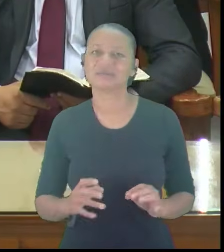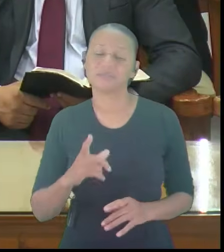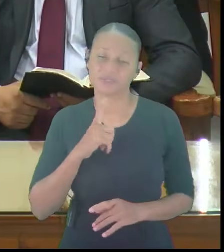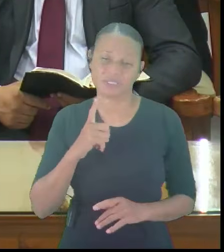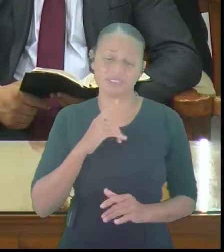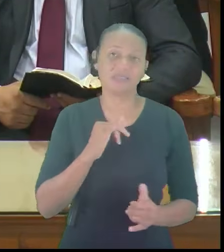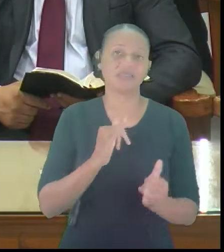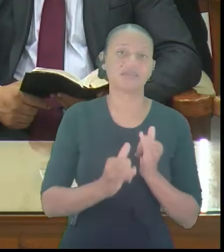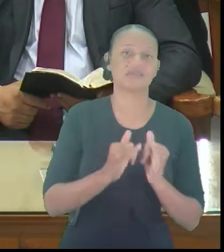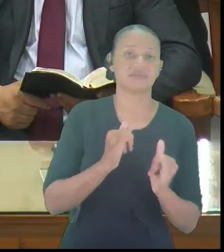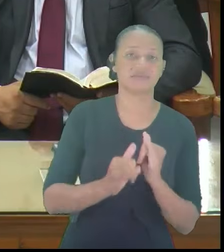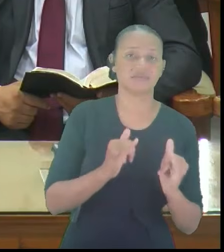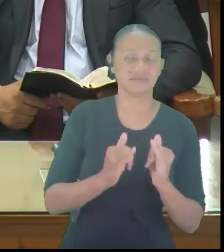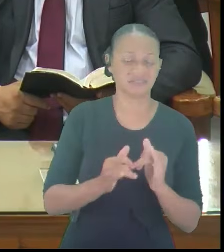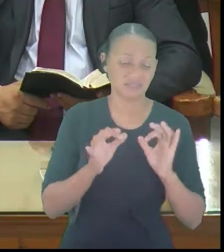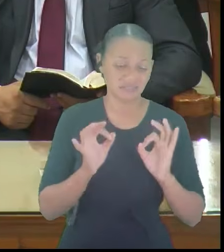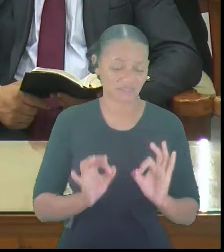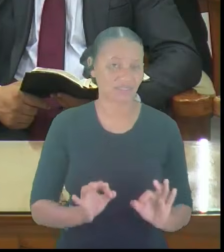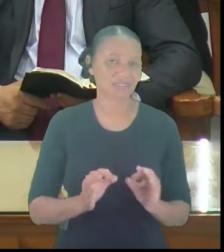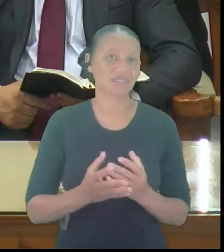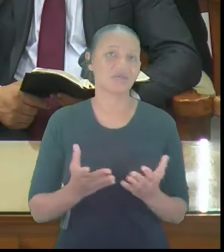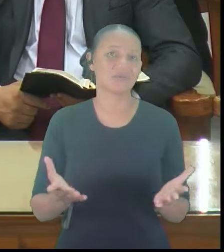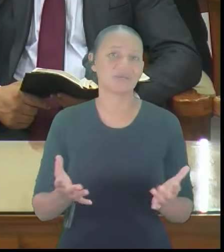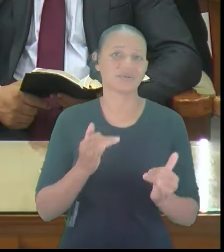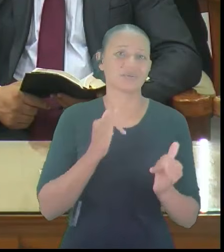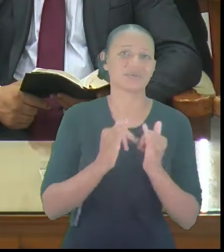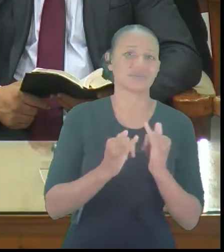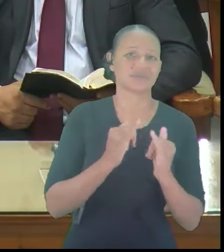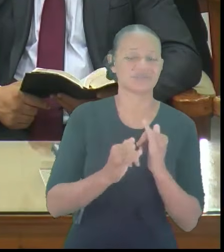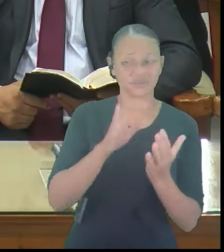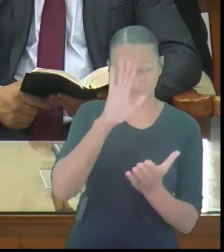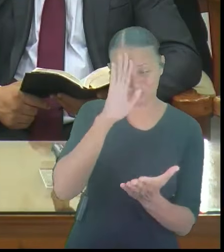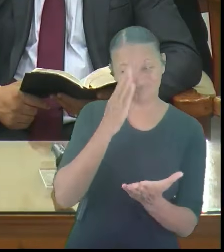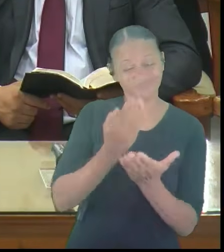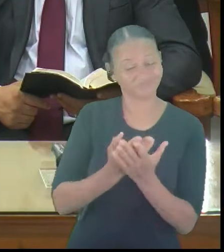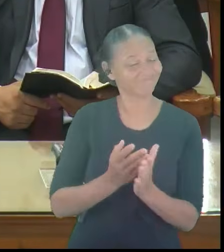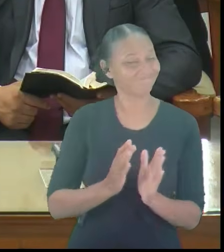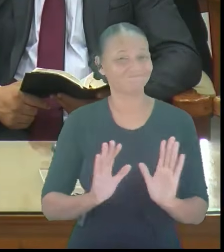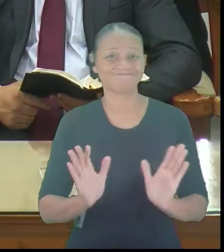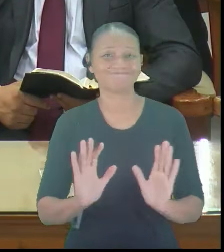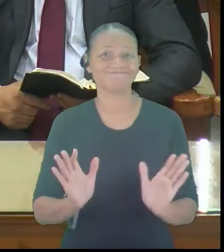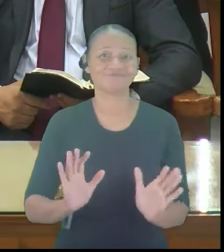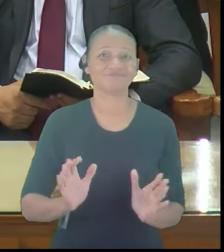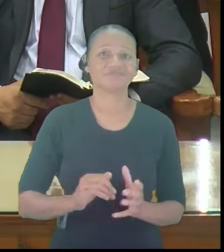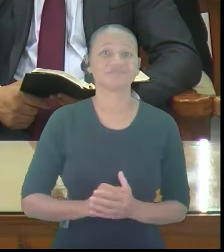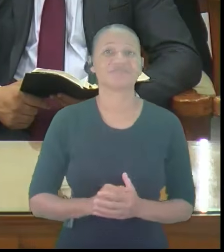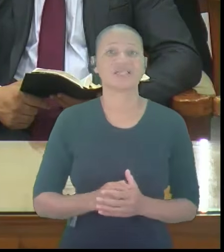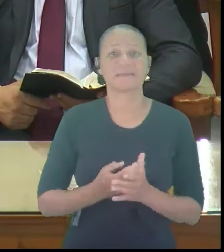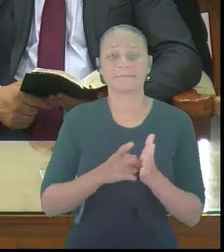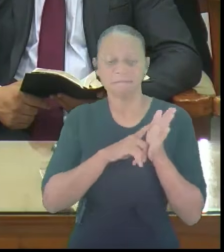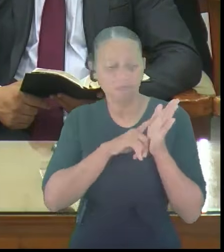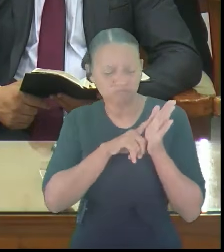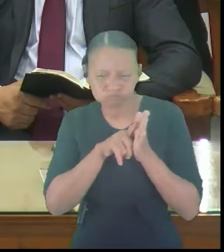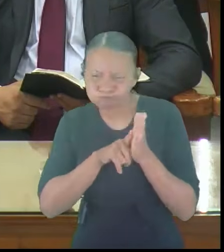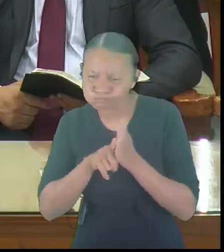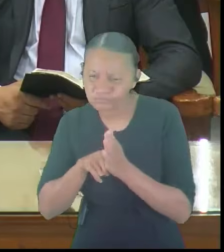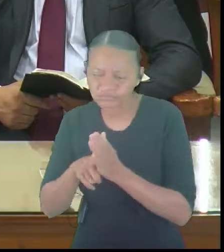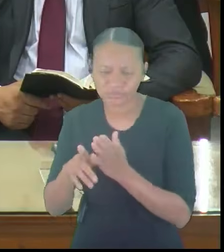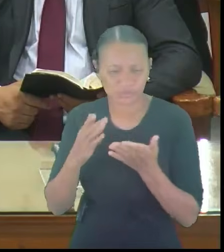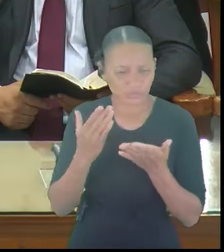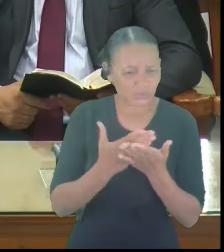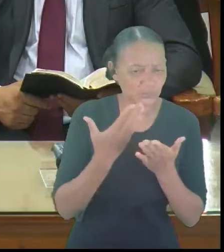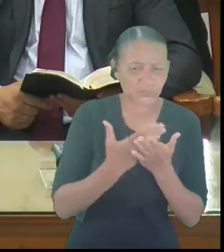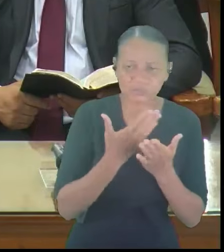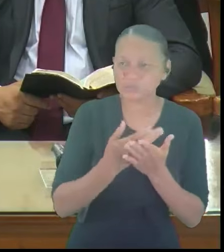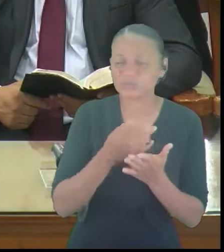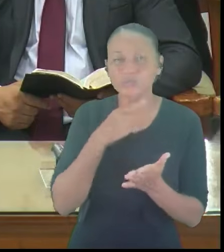internet. Eu não sei se ela está correta, e coisa da internet você não tem muita confiança. Mas eu procurei nos livros, não consegui,